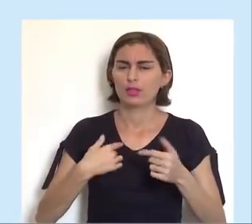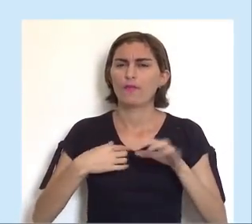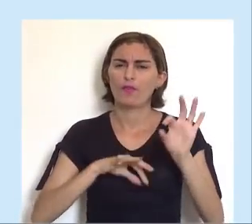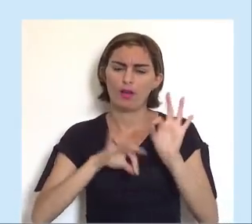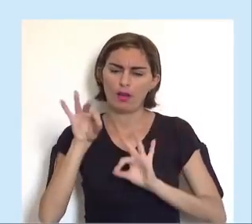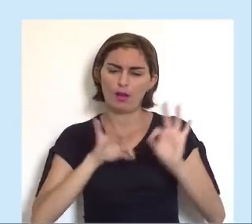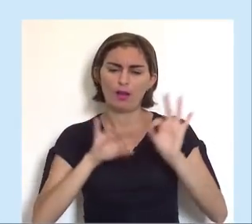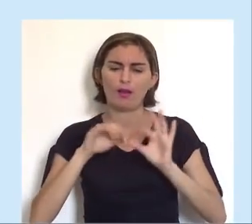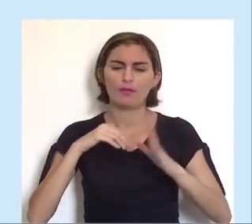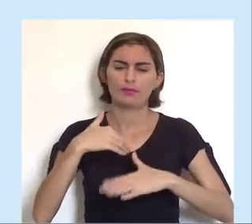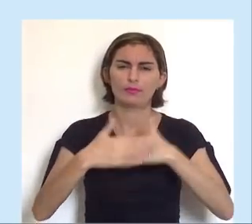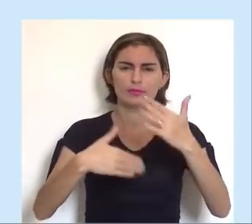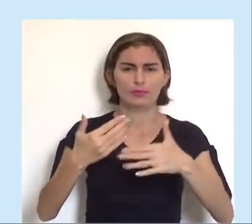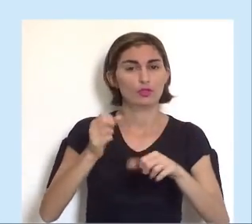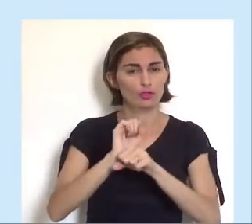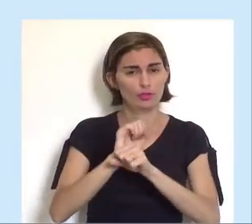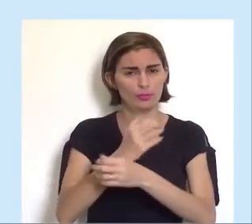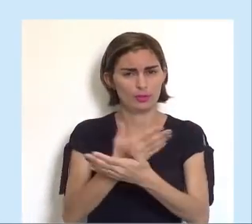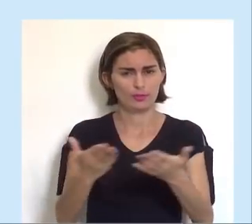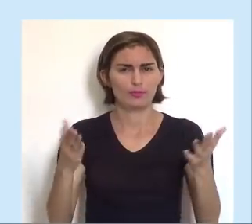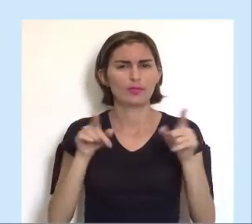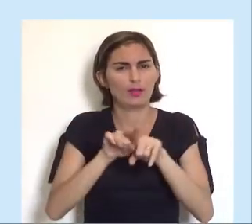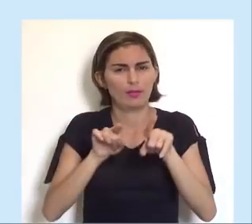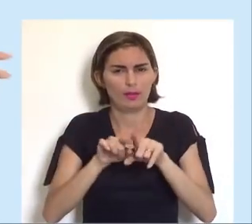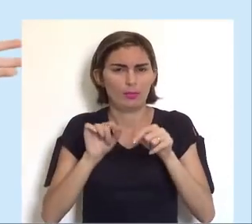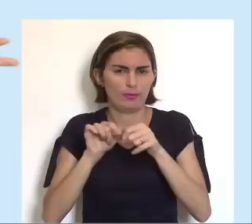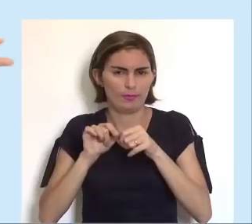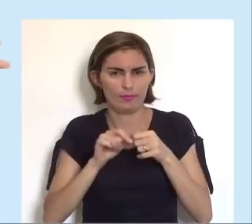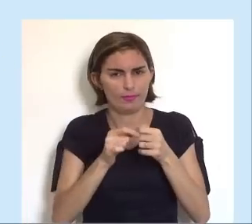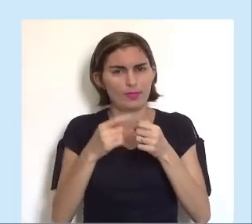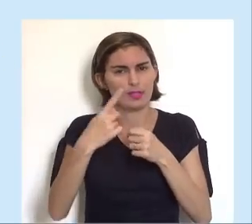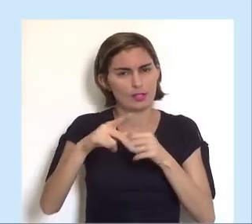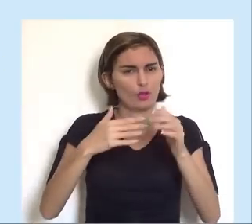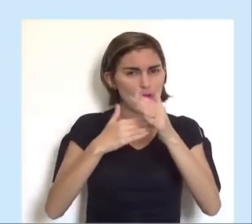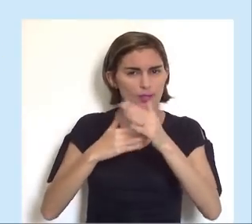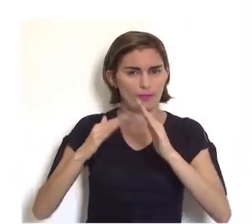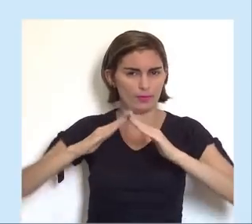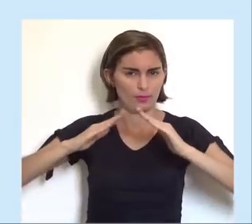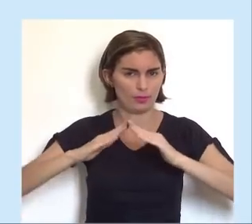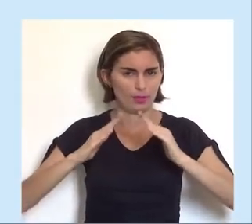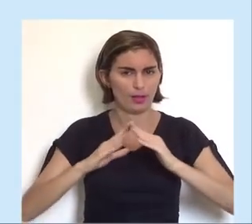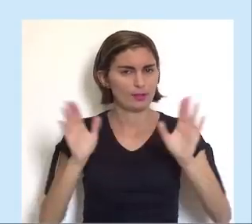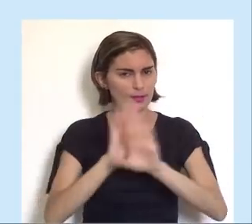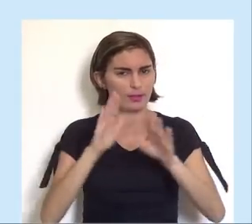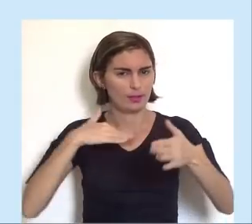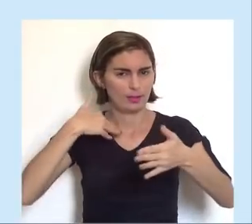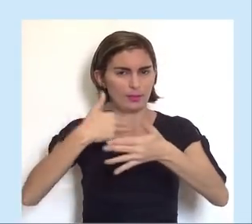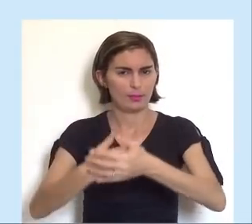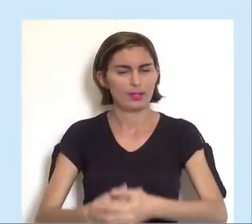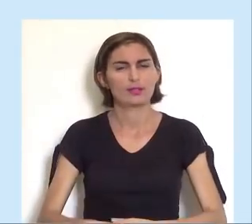caprichar no desfecho. Espero que você também faça isso. Esse é o seu desafio em casa. Até a próxima, pessoal!